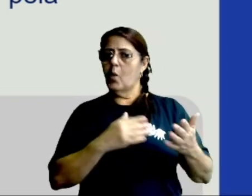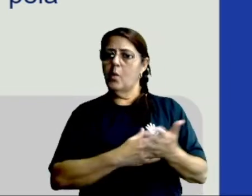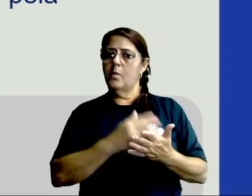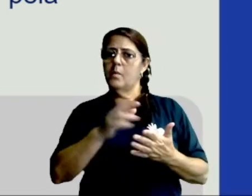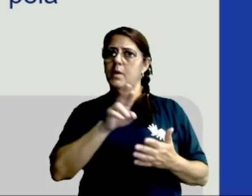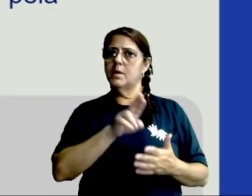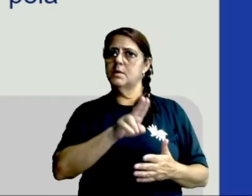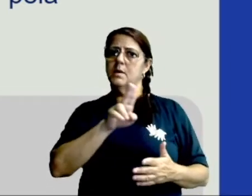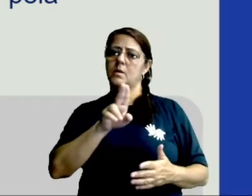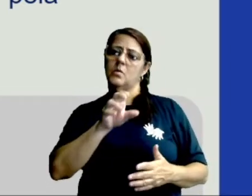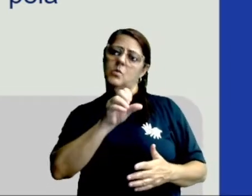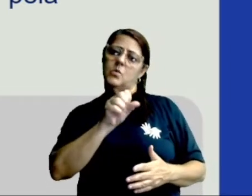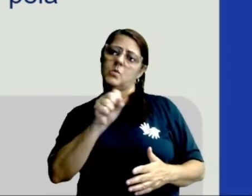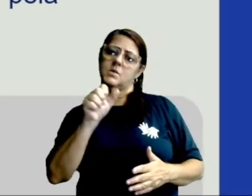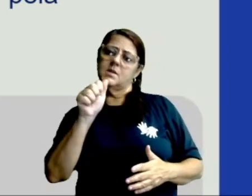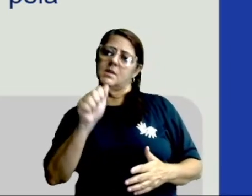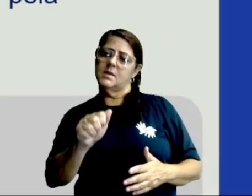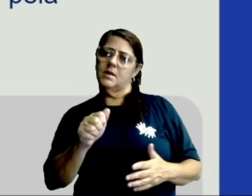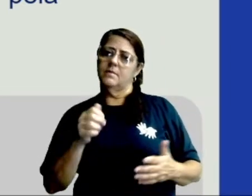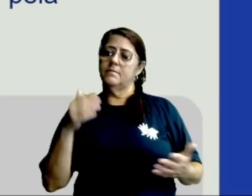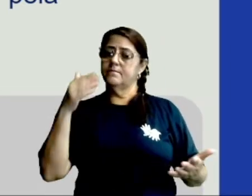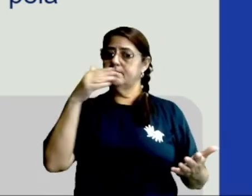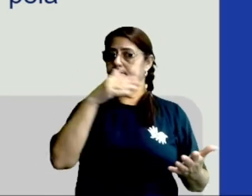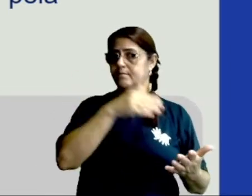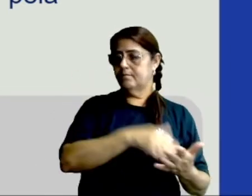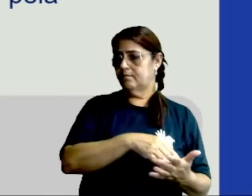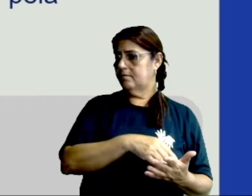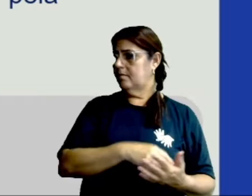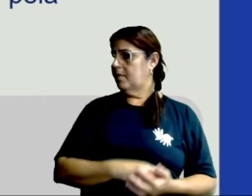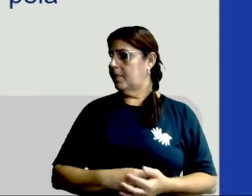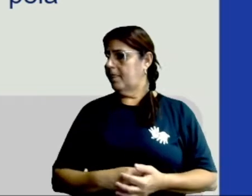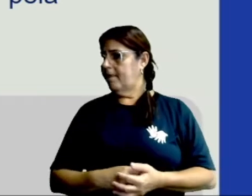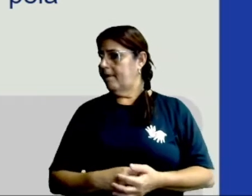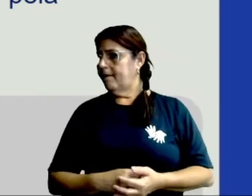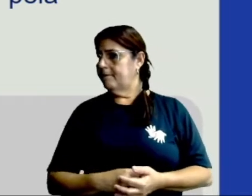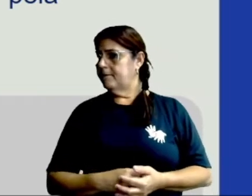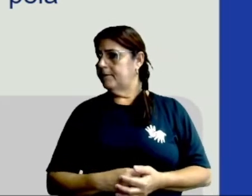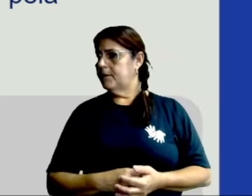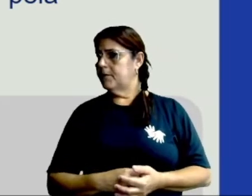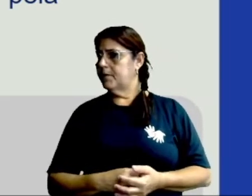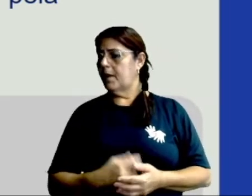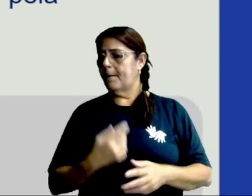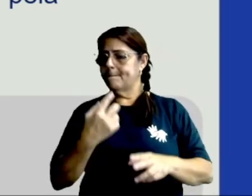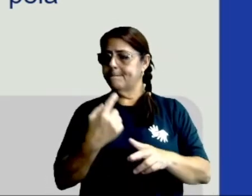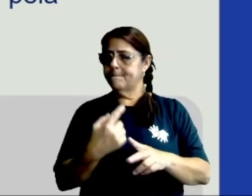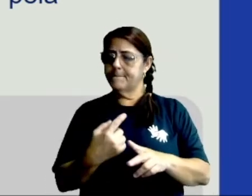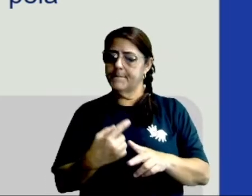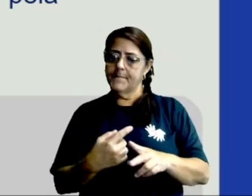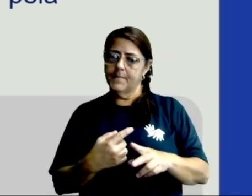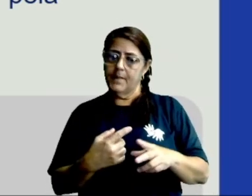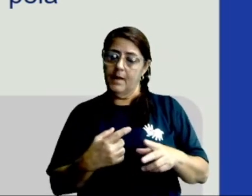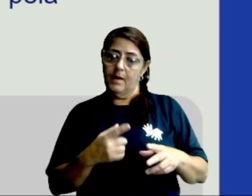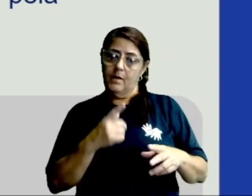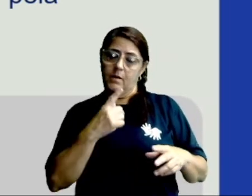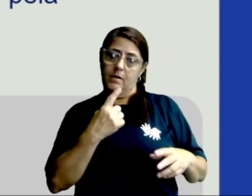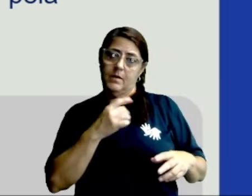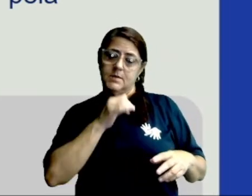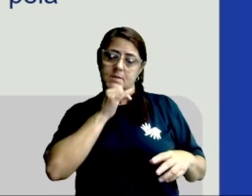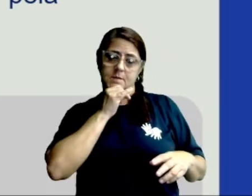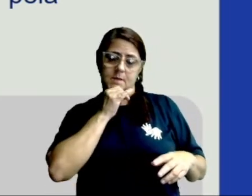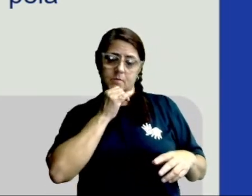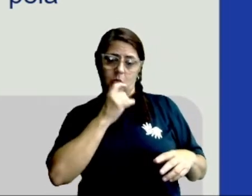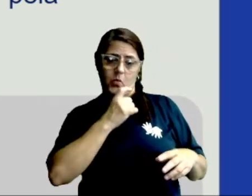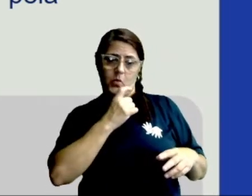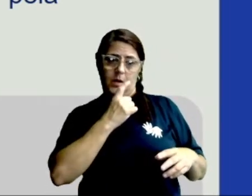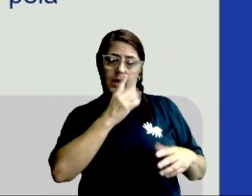Rússia e vai em direção até o Mar Cáspio. Então ele passa boa parte do ano congelada,